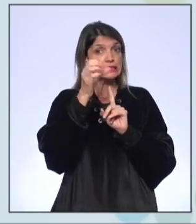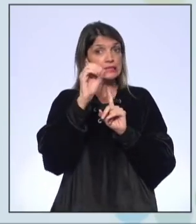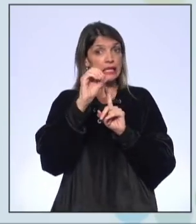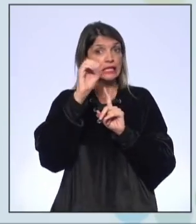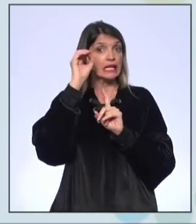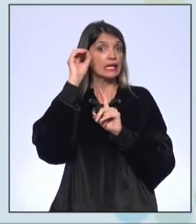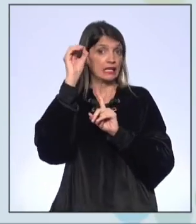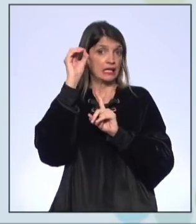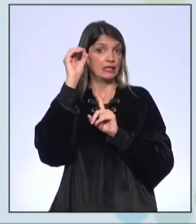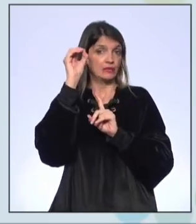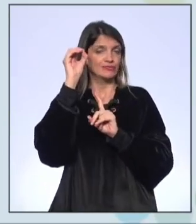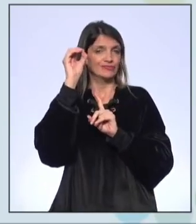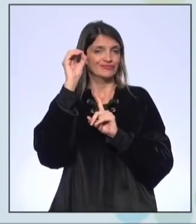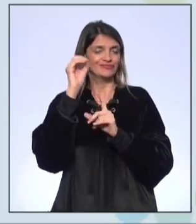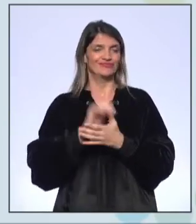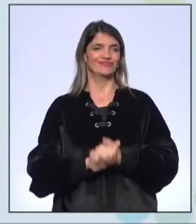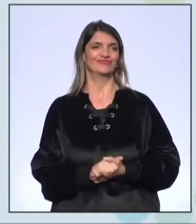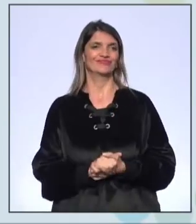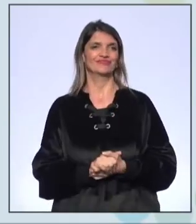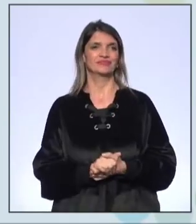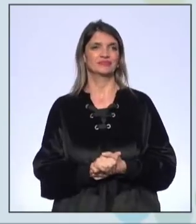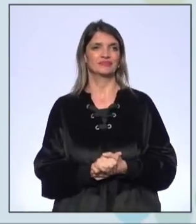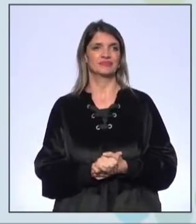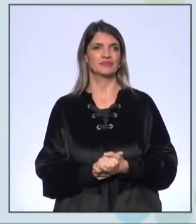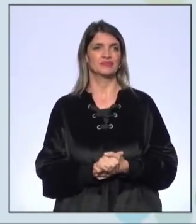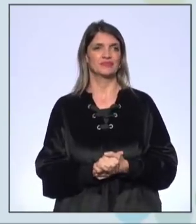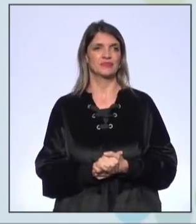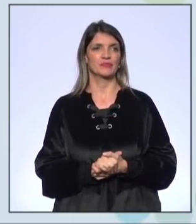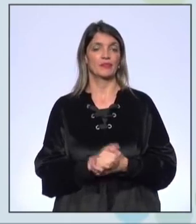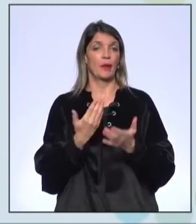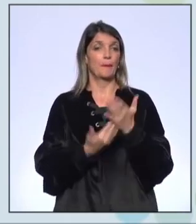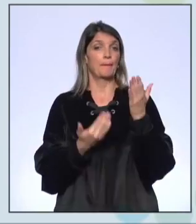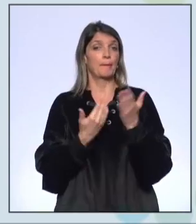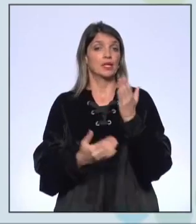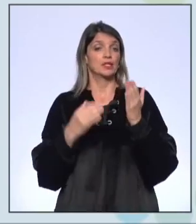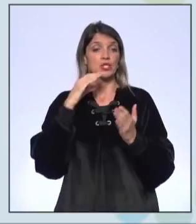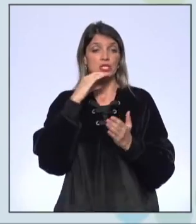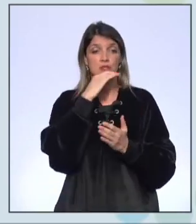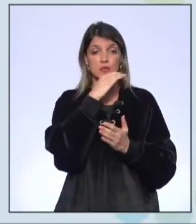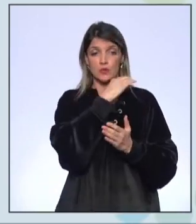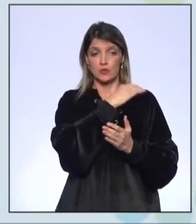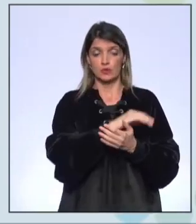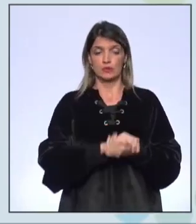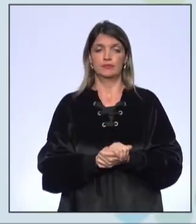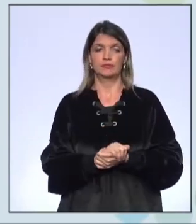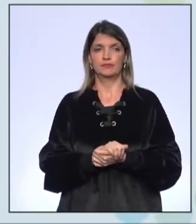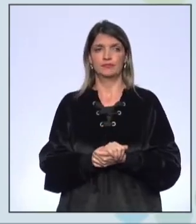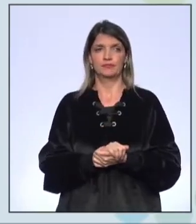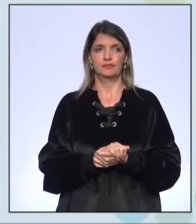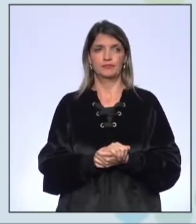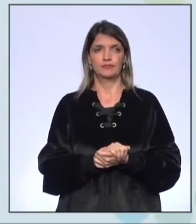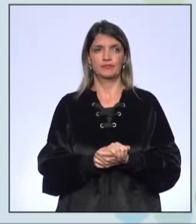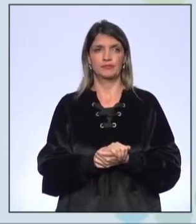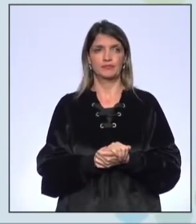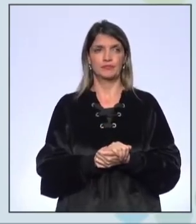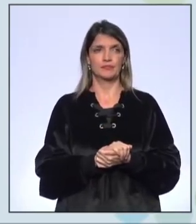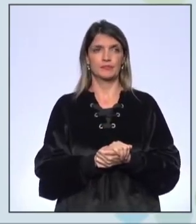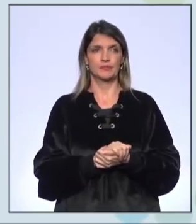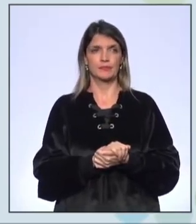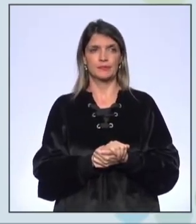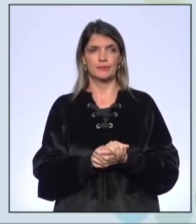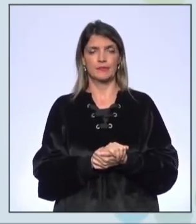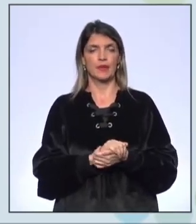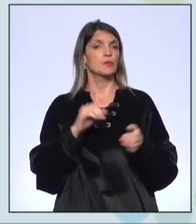Celsius, beleza? Vamos pesar a perda de calor para o meio. Então tá lá, vamos pesar a perda de calor para o meio.